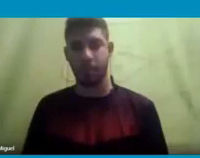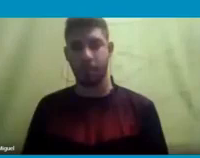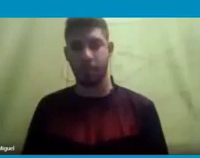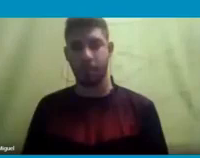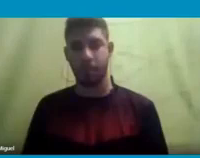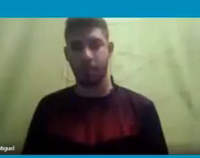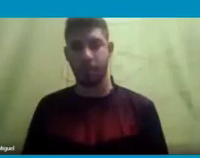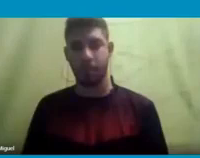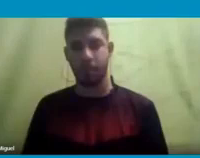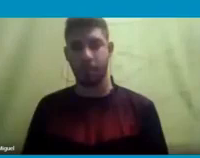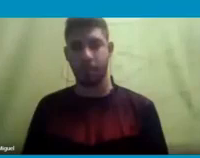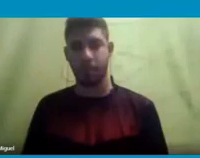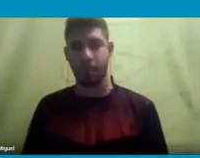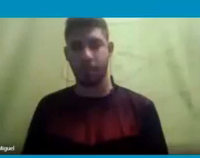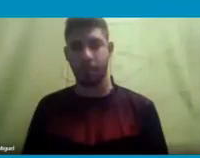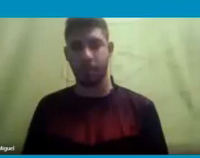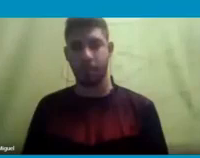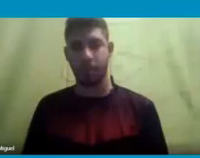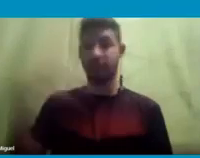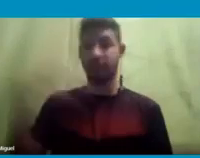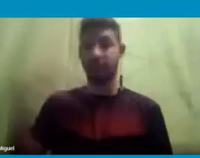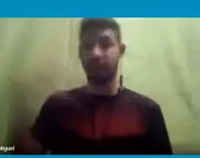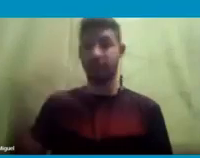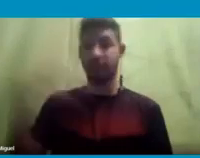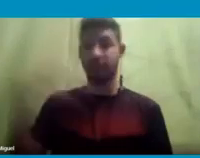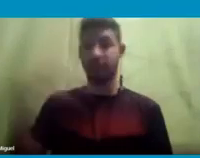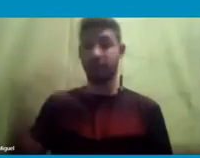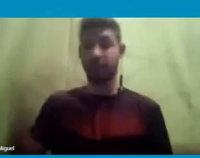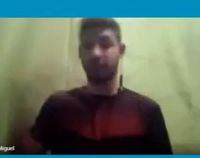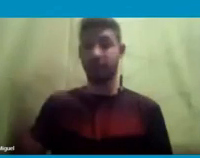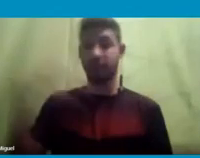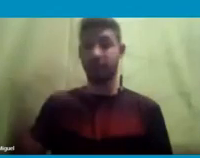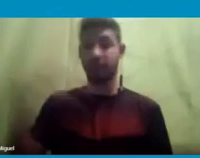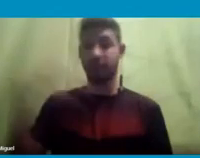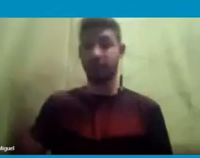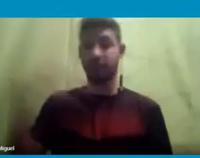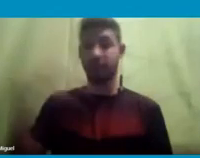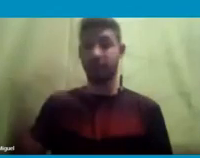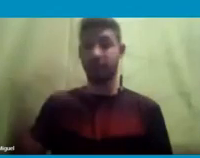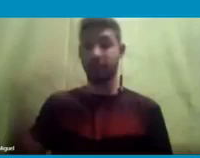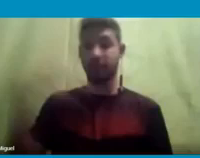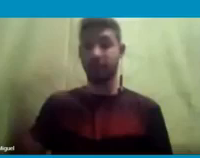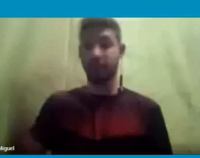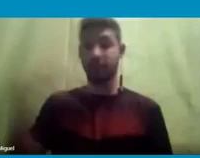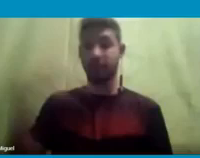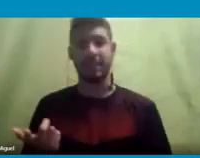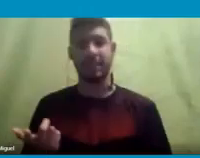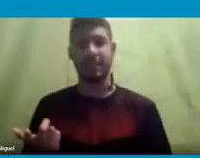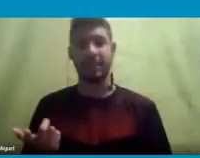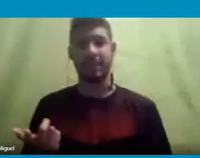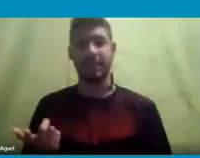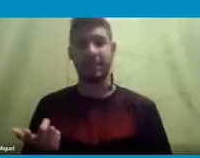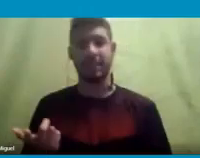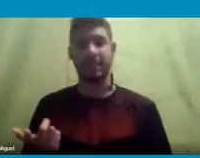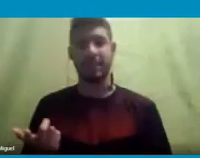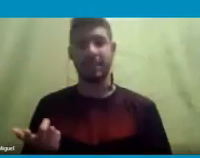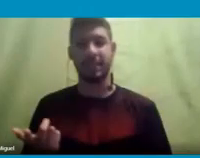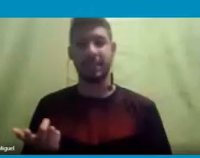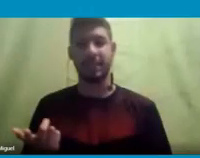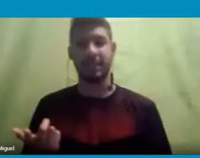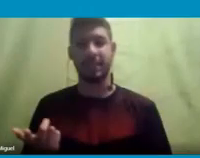meu compromisso é na Bahia, entendeu? Então, já estou atrasada, mas faz parte. Jaqueline,